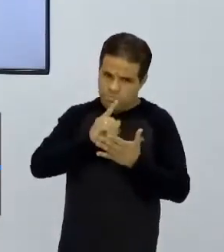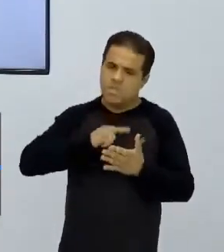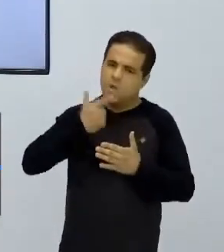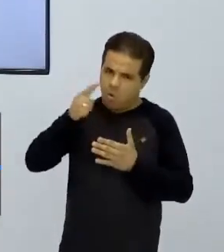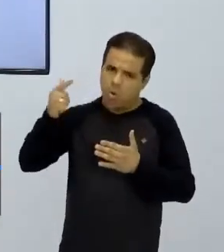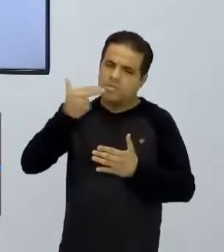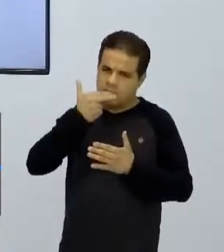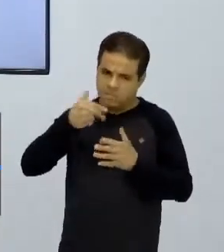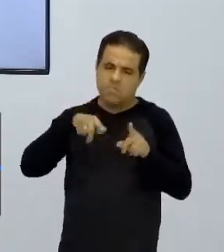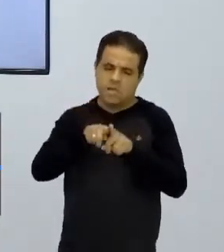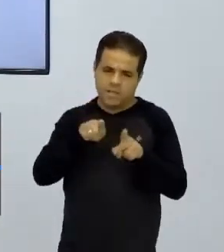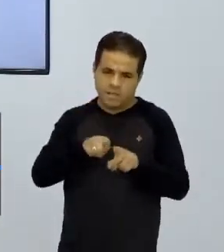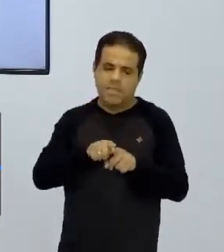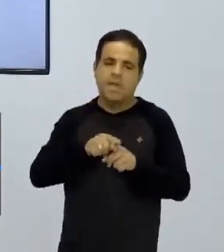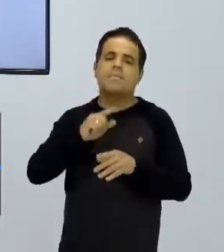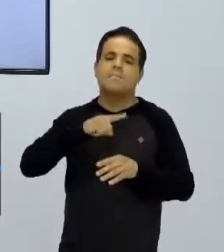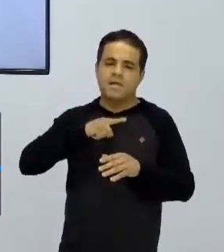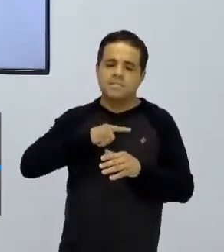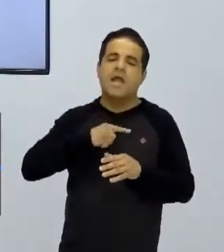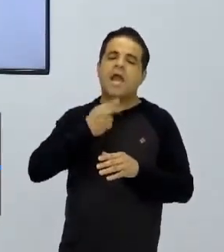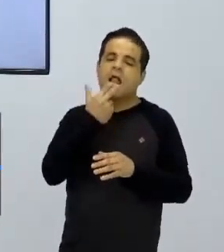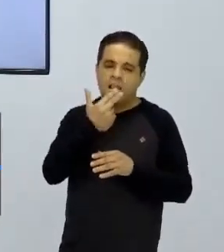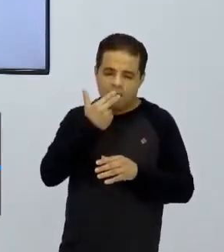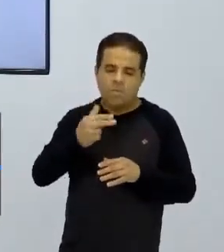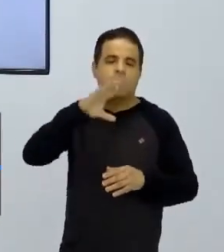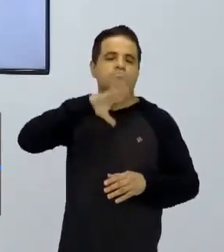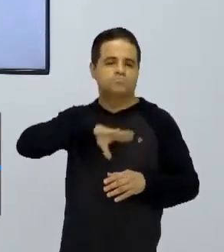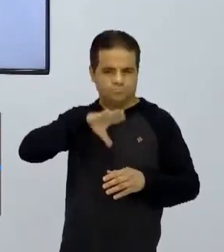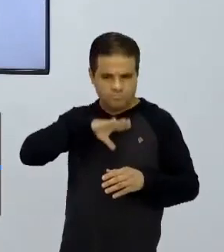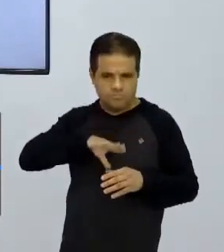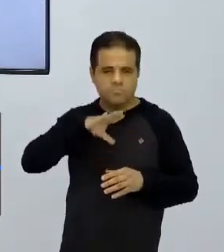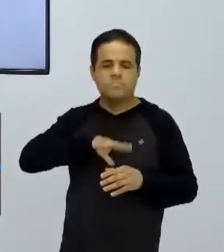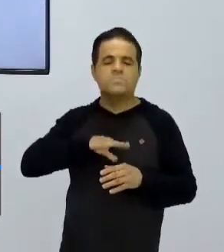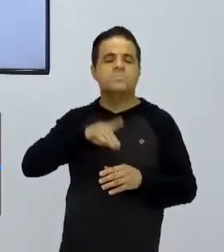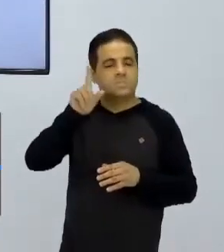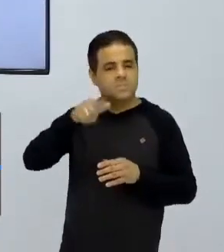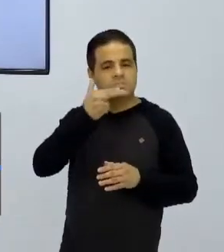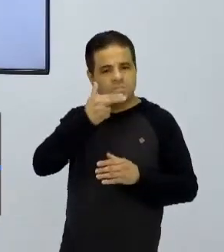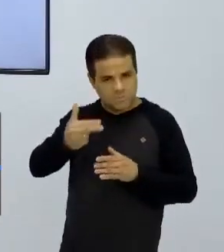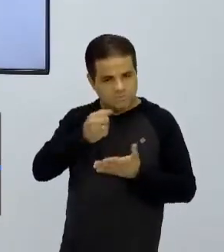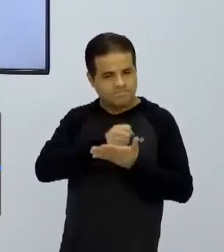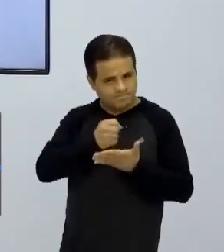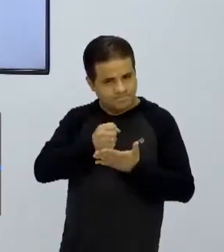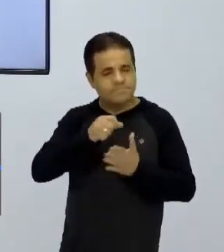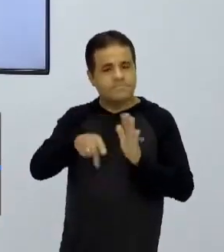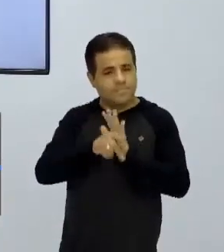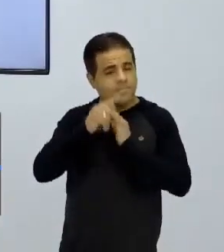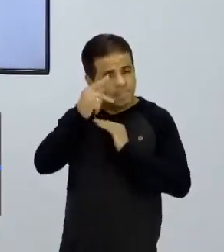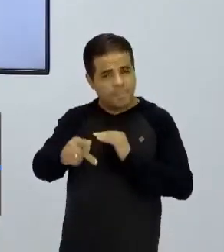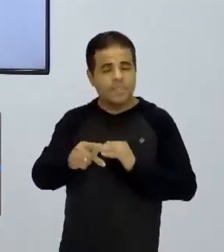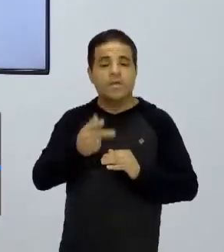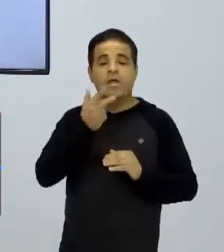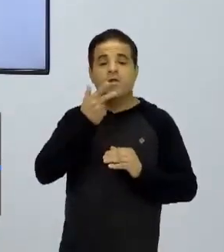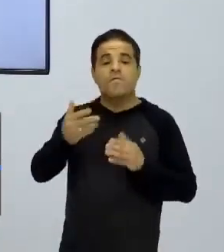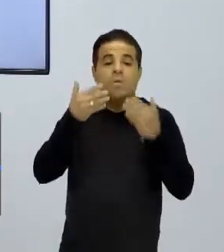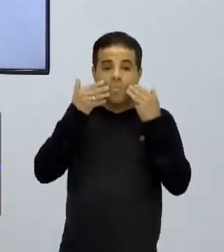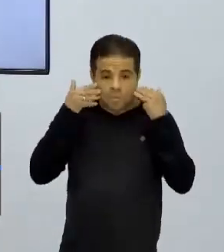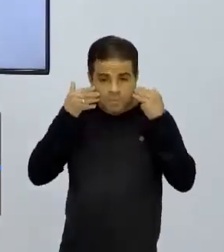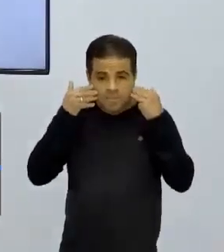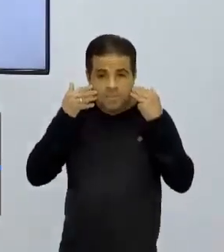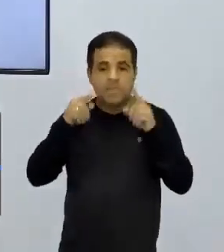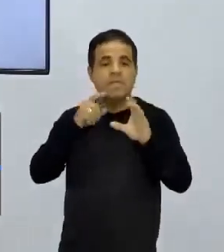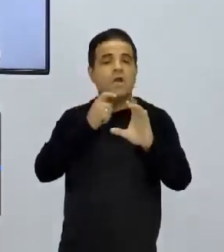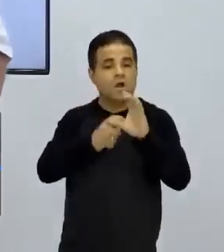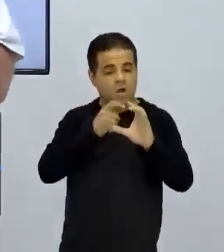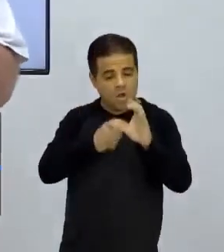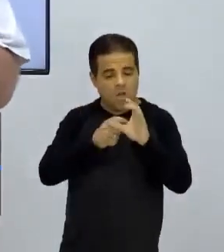têm outras línguas aí que falam, mas tem aí o português aí como também língua oficial. Eu sempre dou destaque para Moçambique